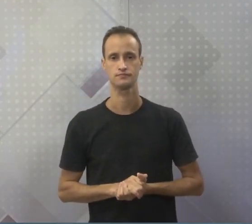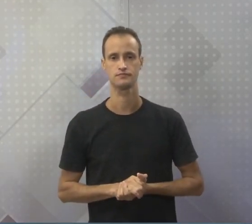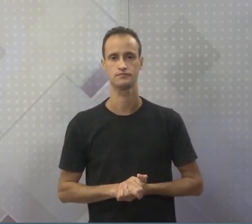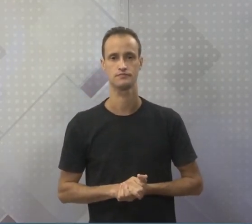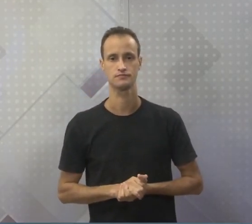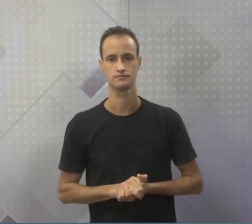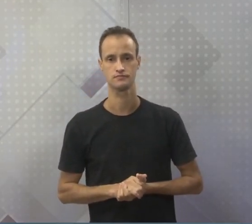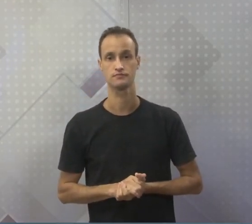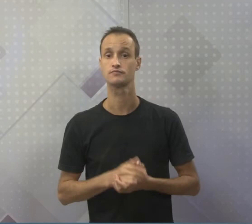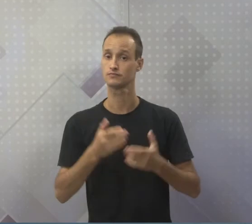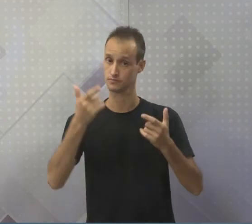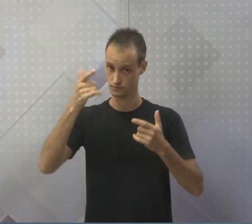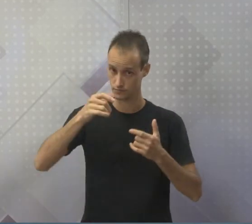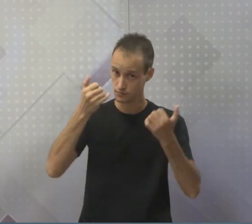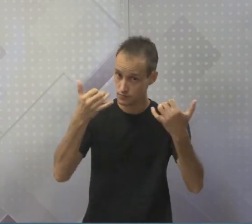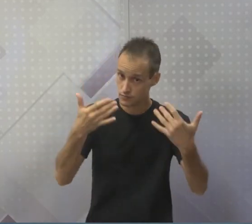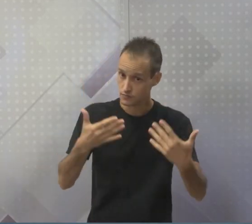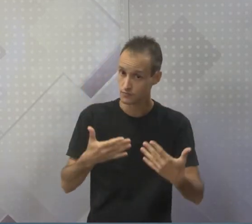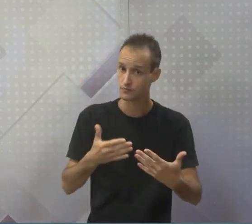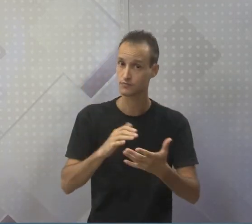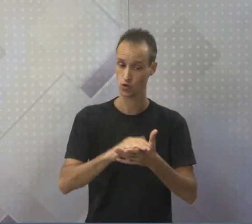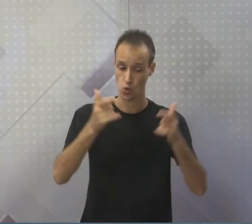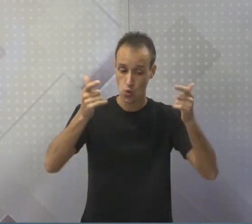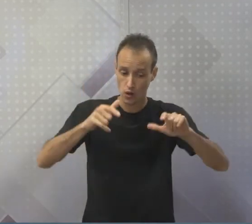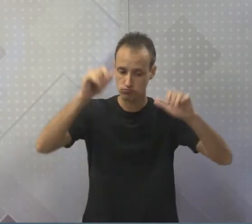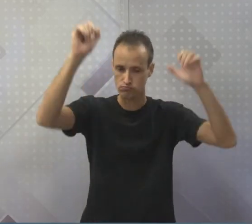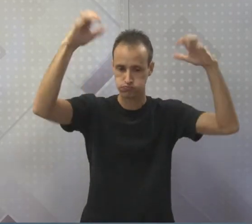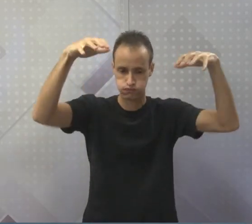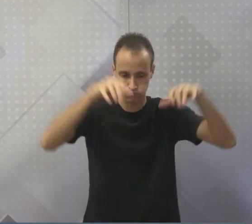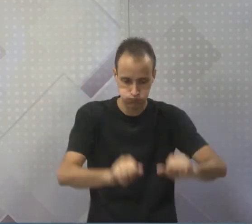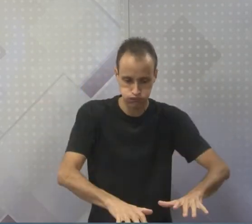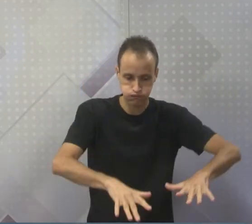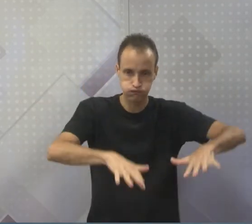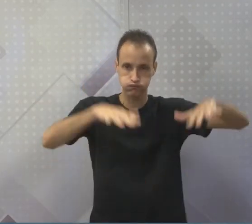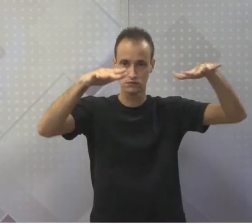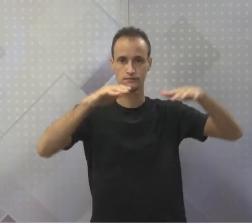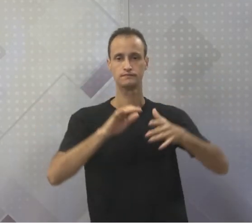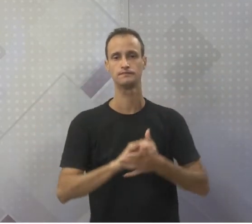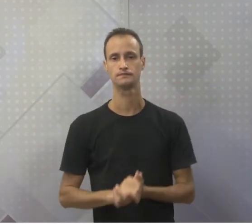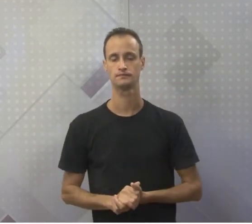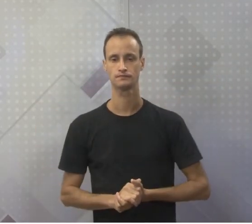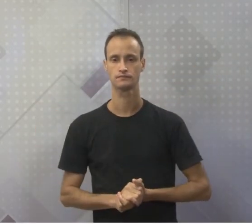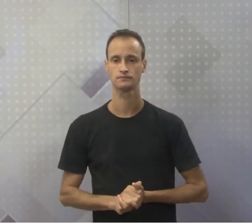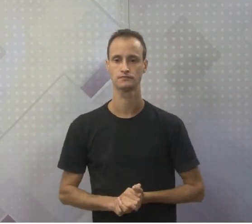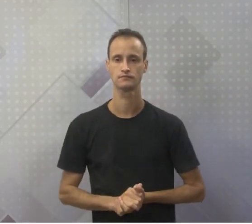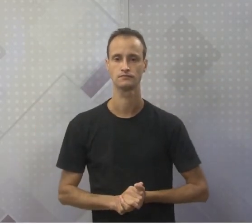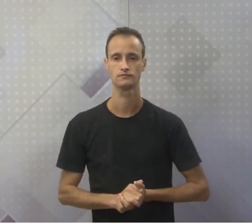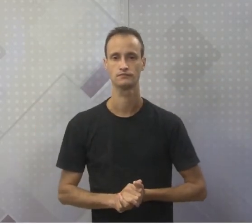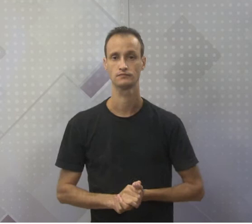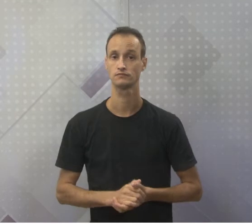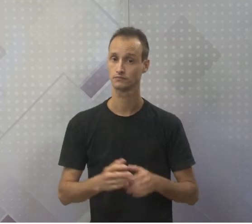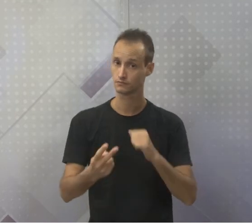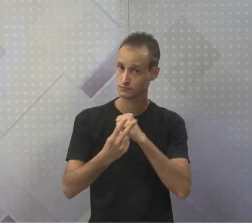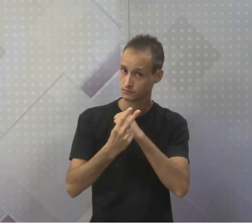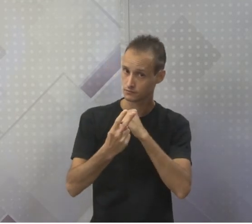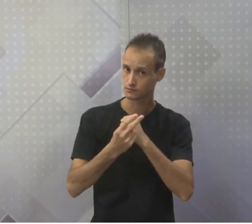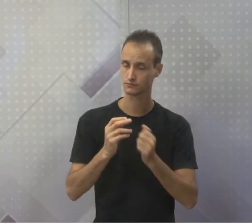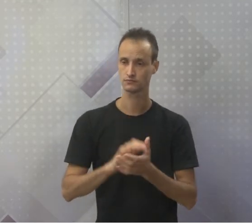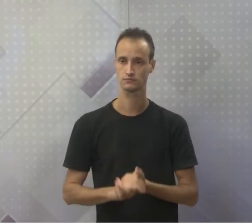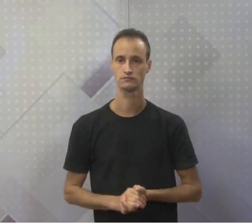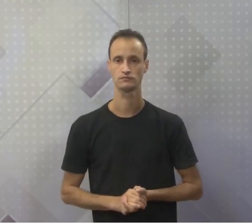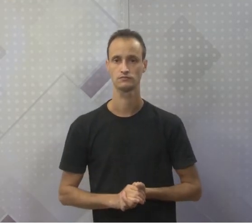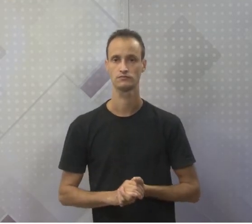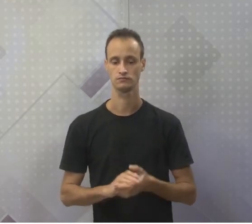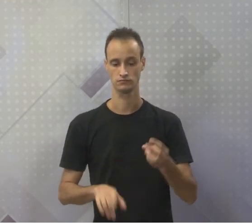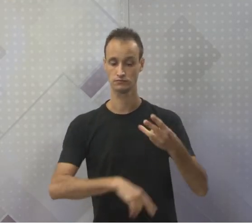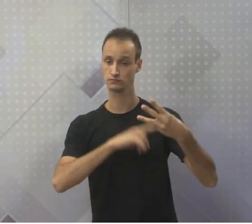pessoas, repito, em condições de alagamento no ambiente, gente. Pois bem, repara só, aqui,